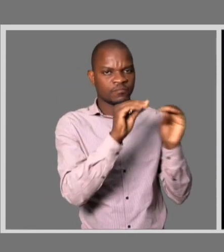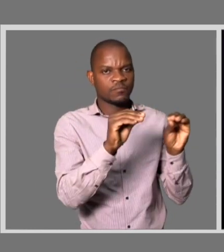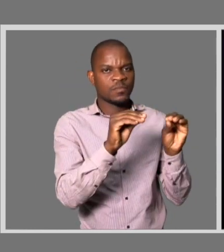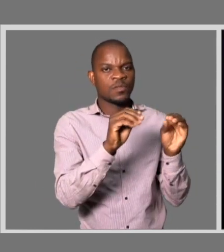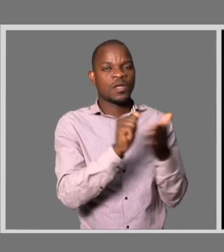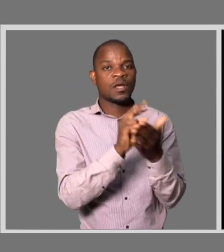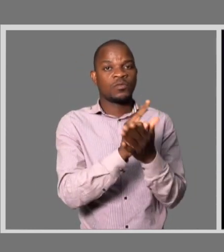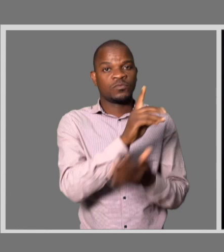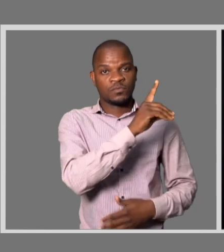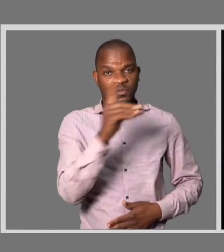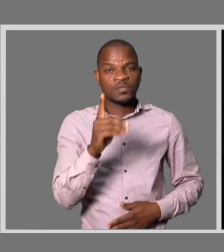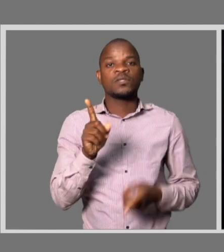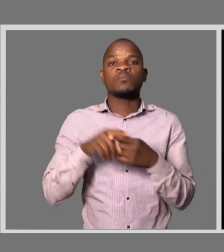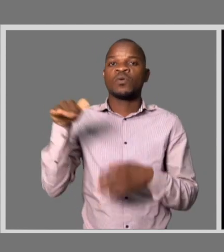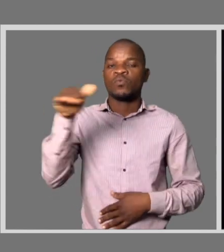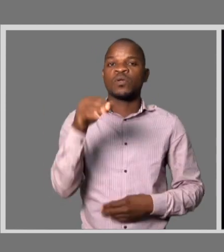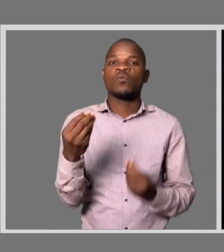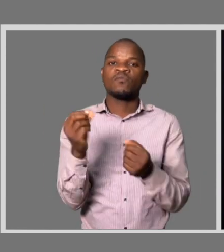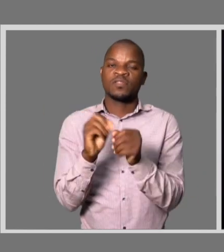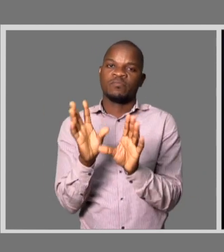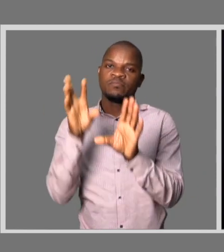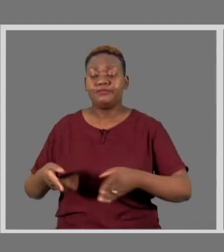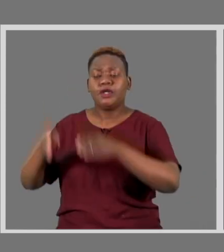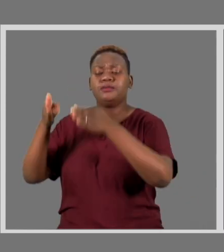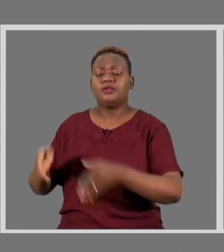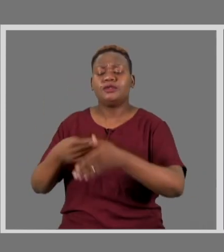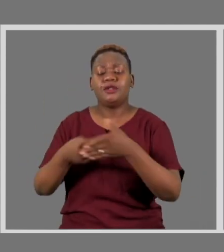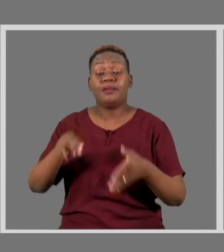como integrar melhor a pessoa com deficiência na família.